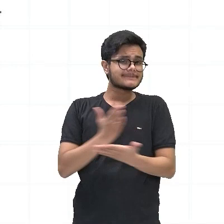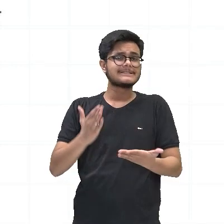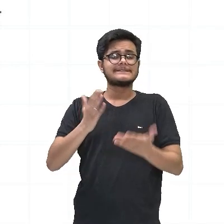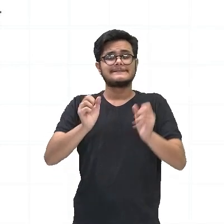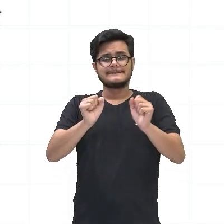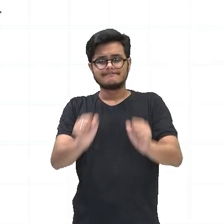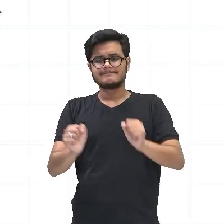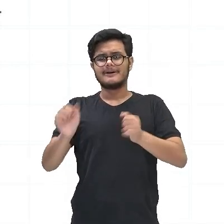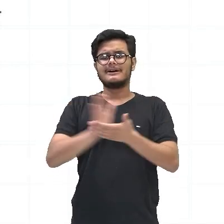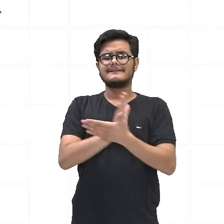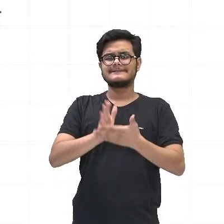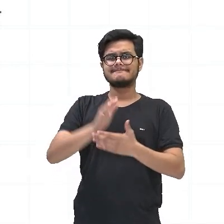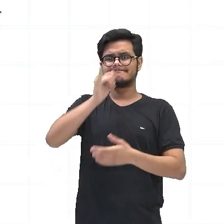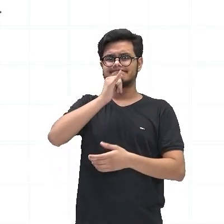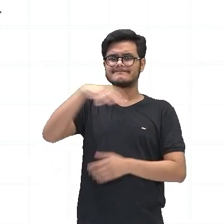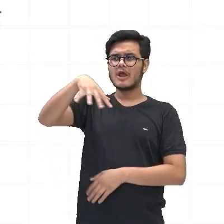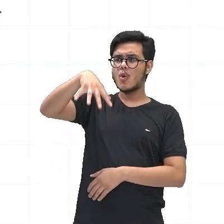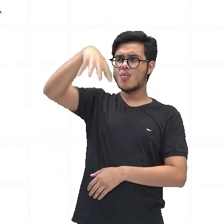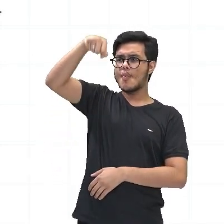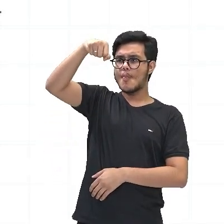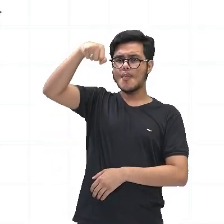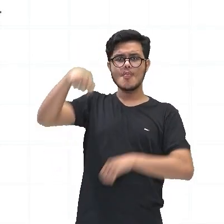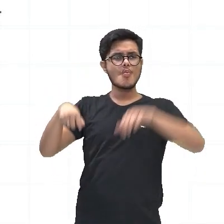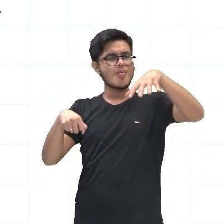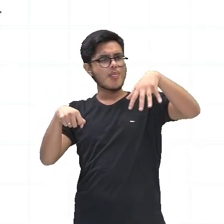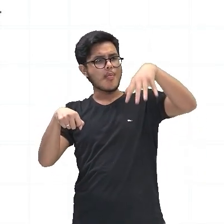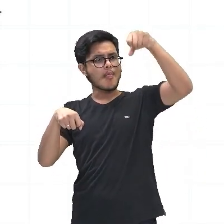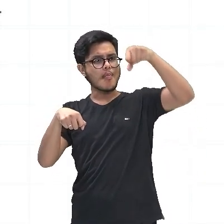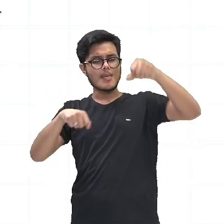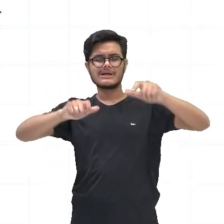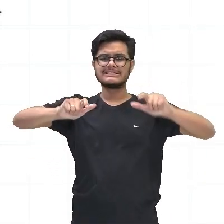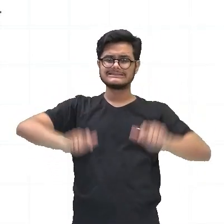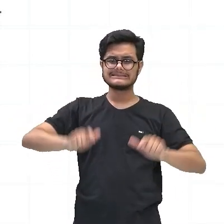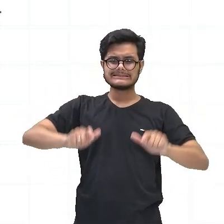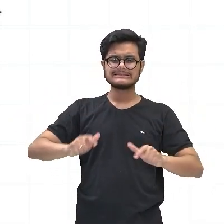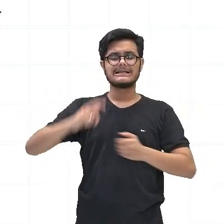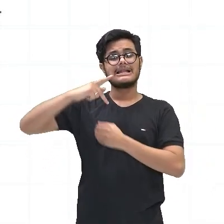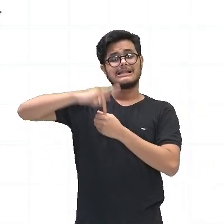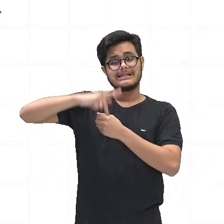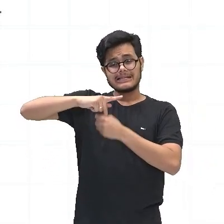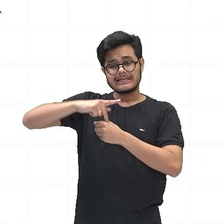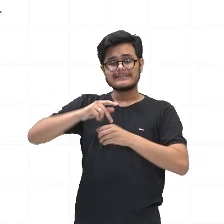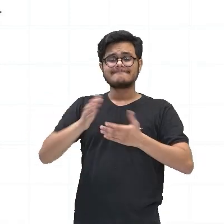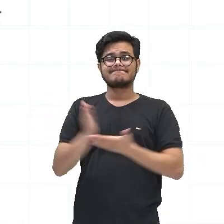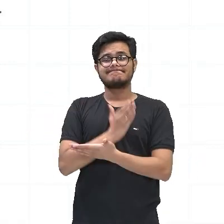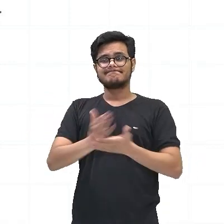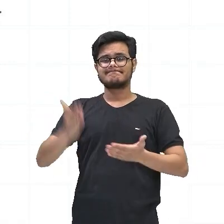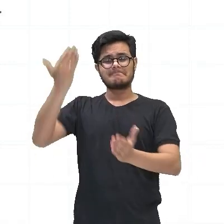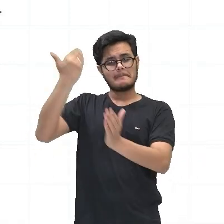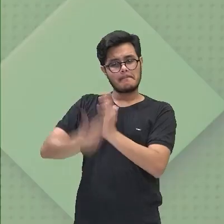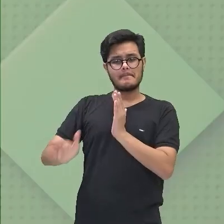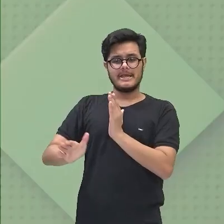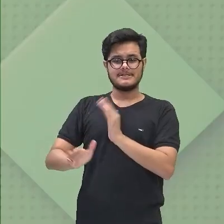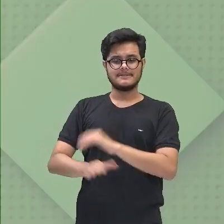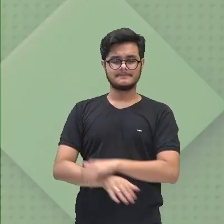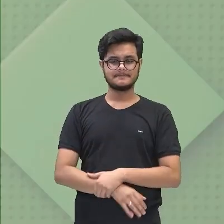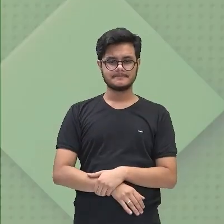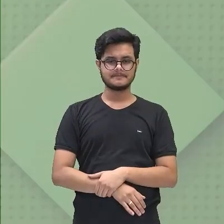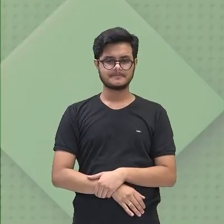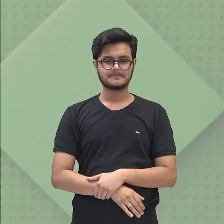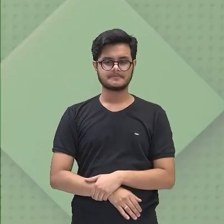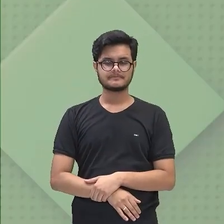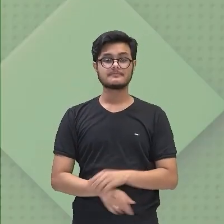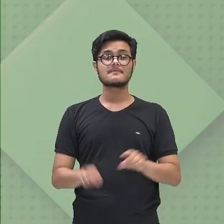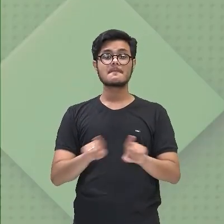a apagões, racionamentos, diante de um eventual desabastecimento de combustível, certo? E a gente observa